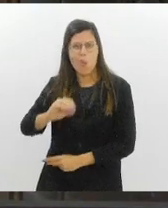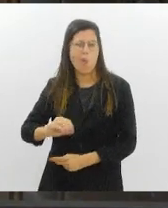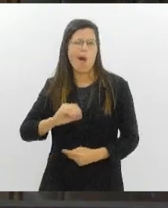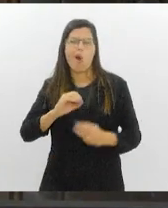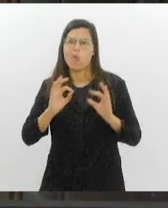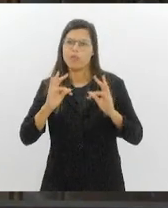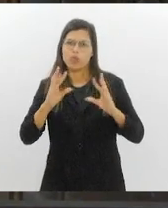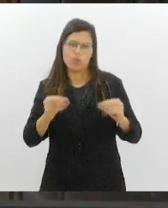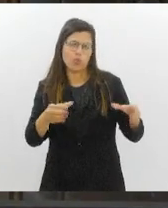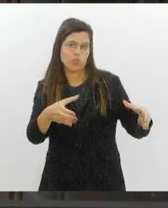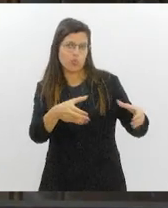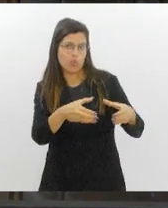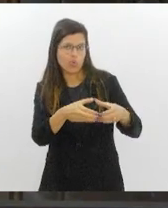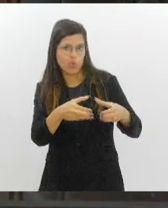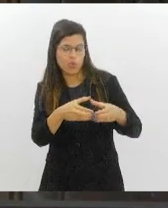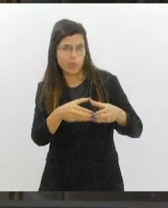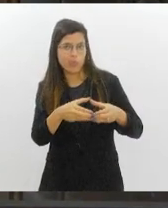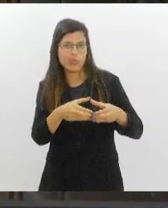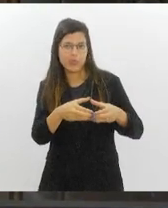companhia,